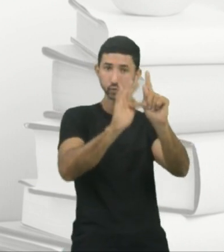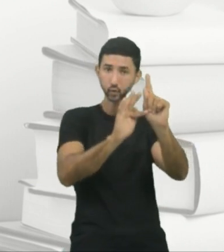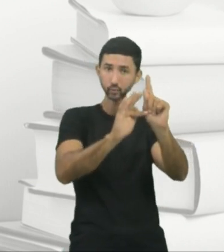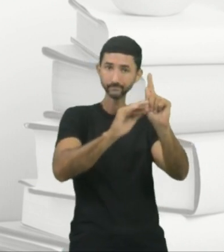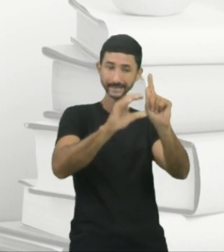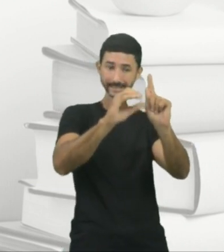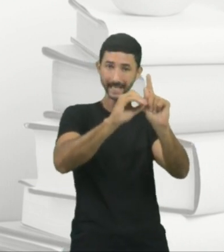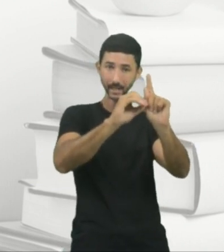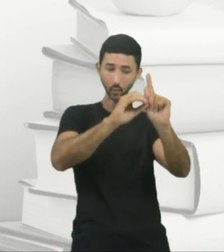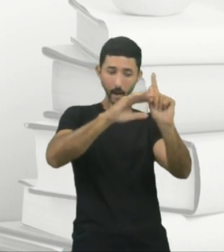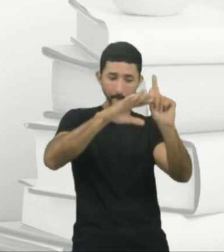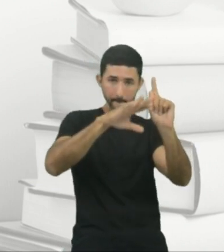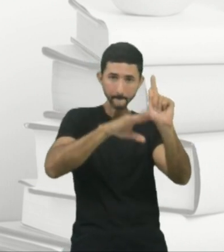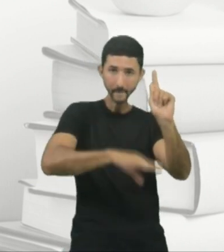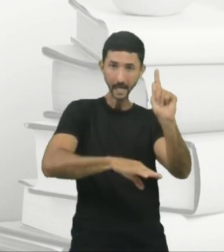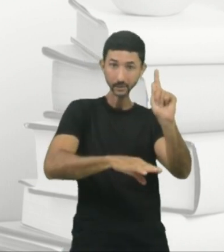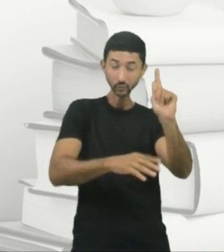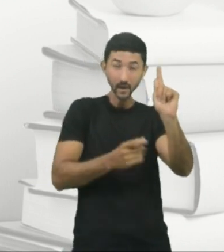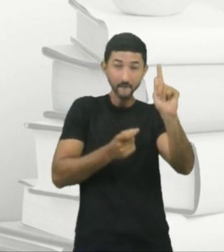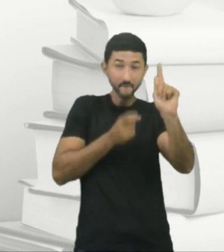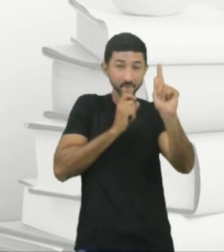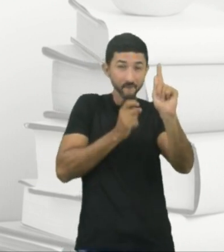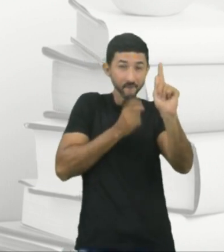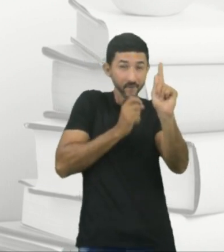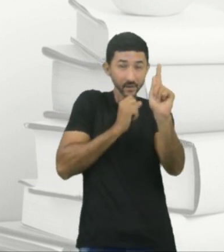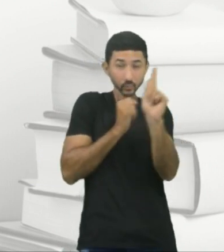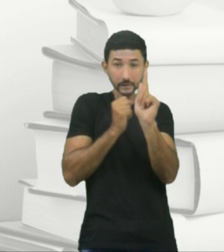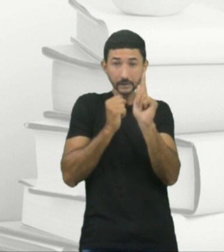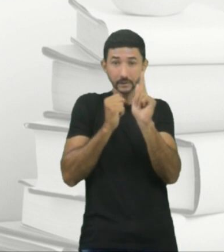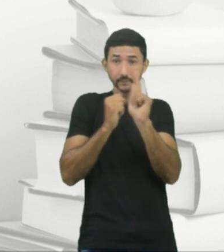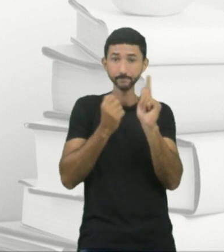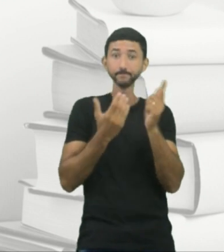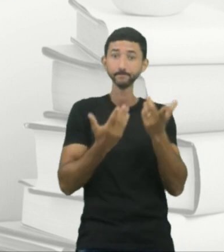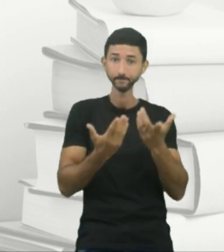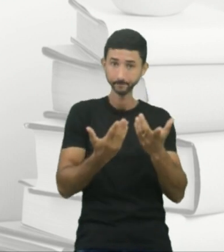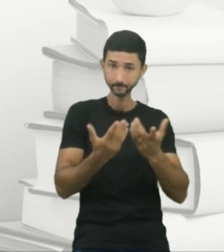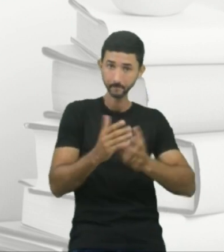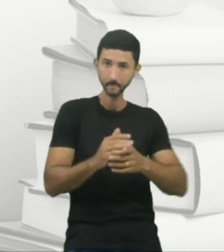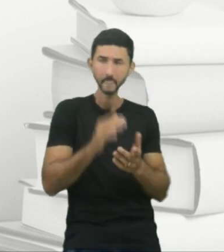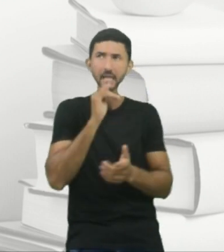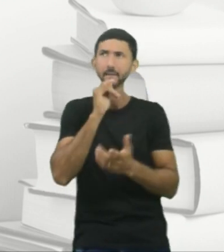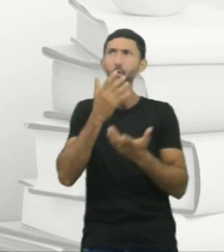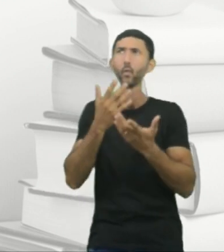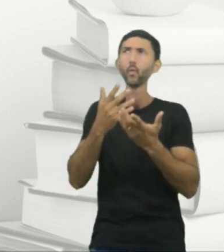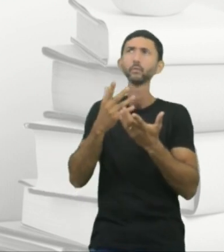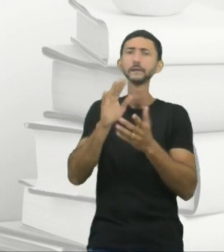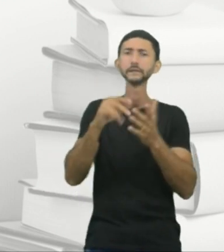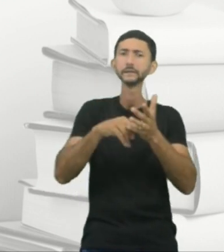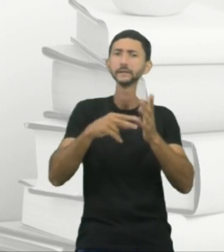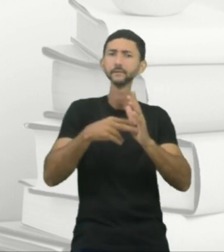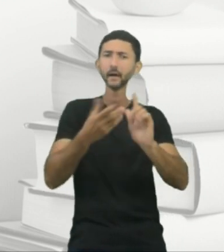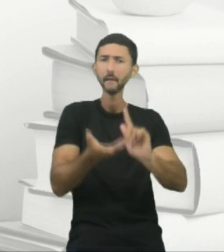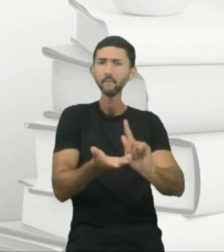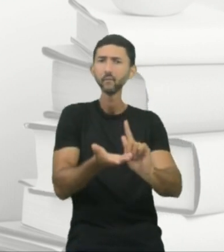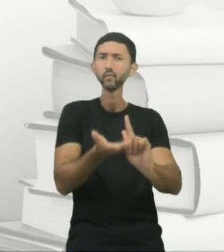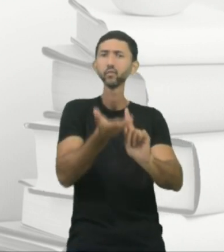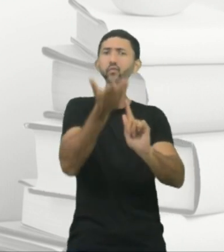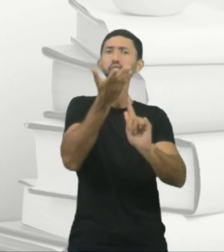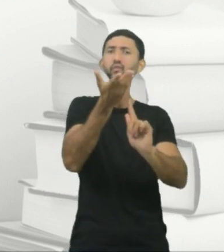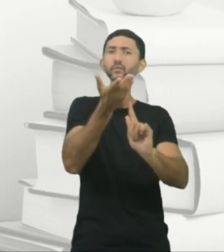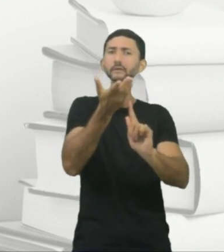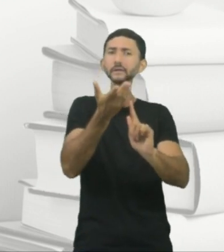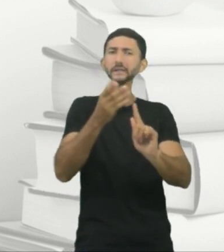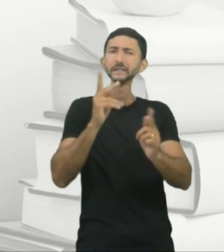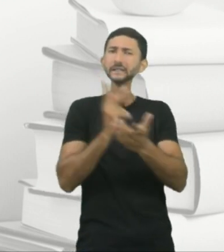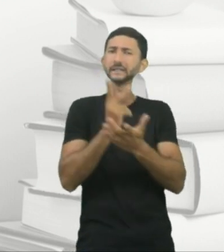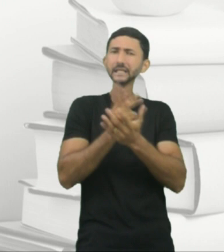0, é porque está aquele frio congelante. Não significa que quando está acima de 0 sempre está